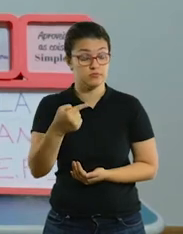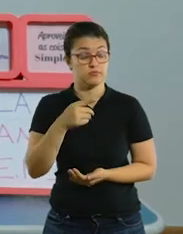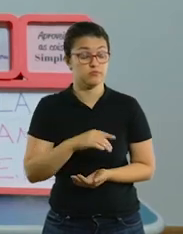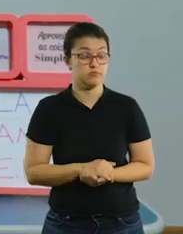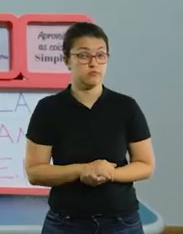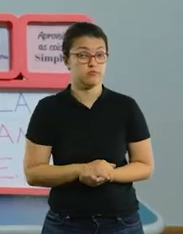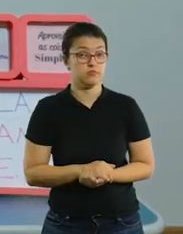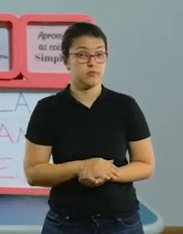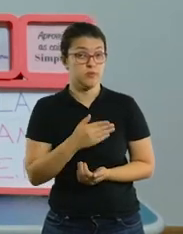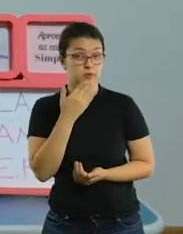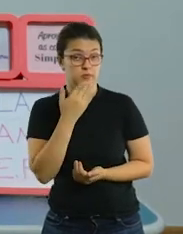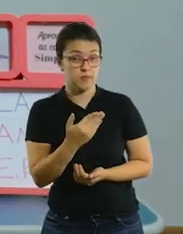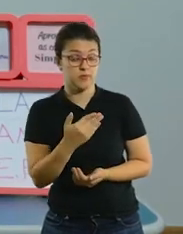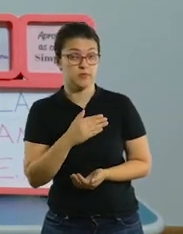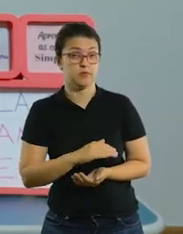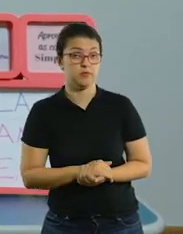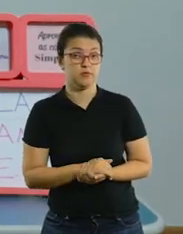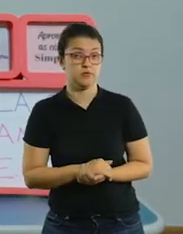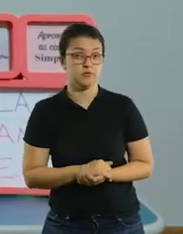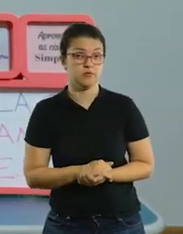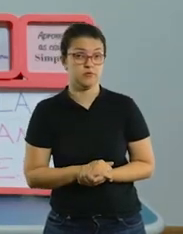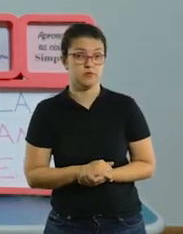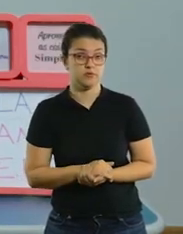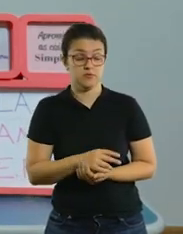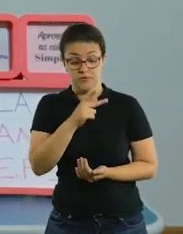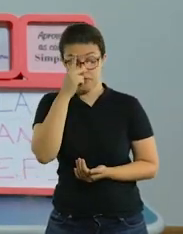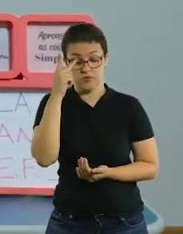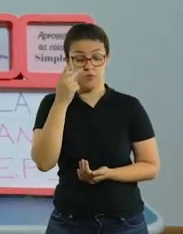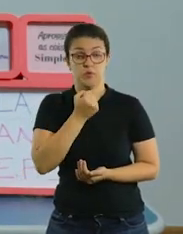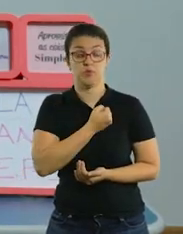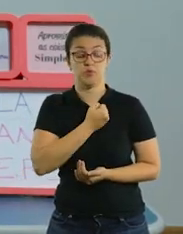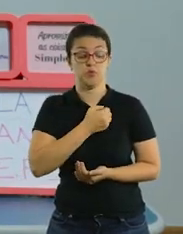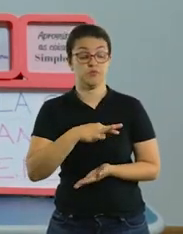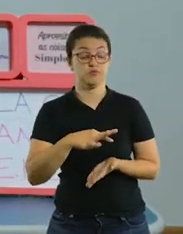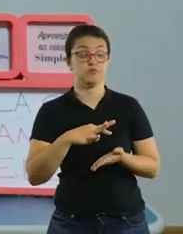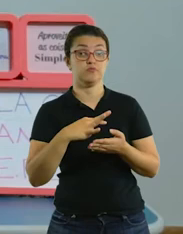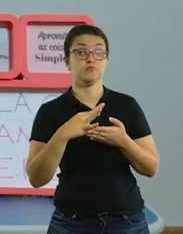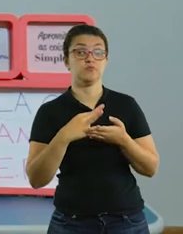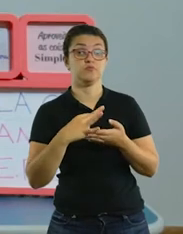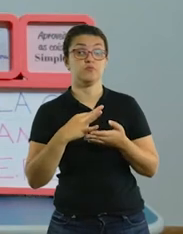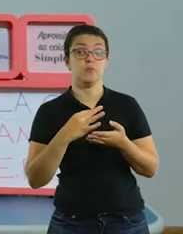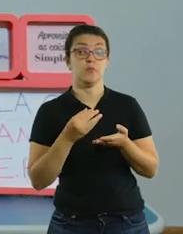Após, peça para a pessoa sortear um número.